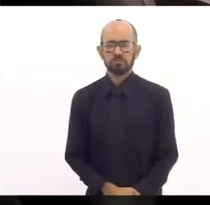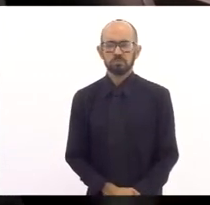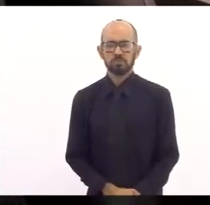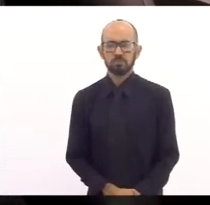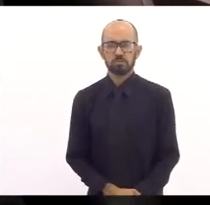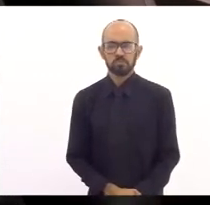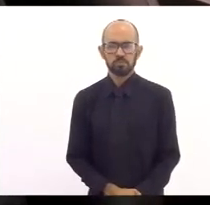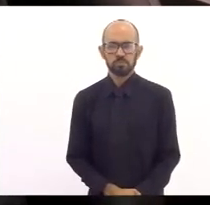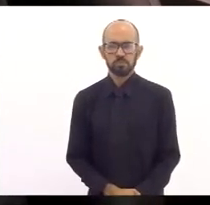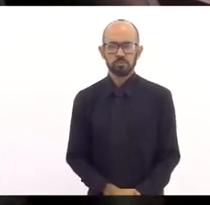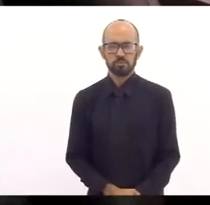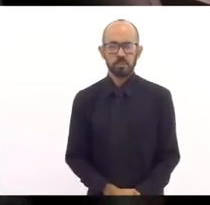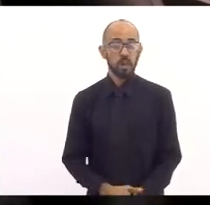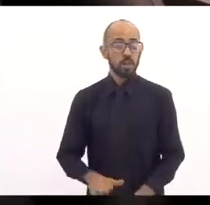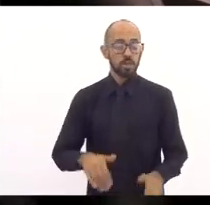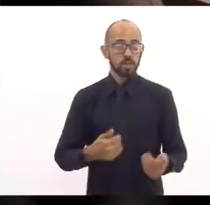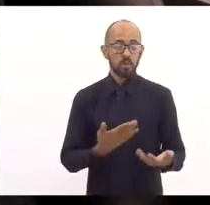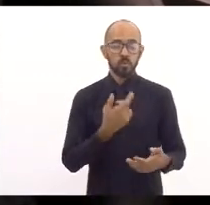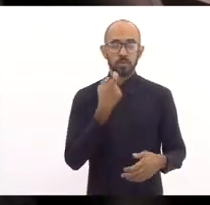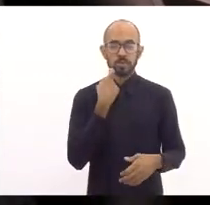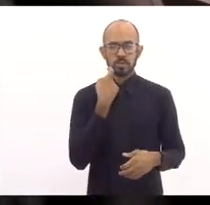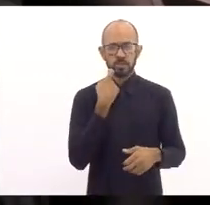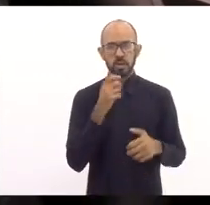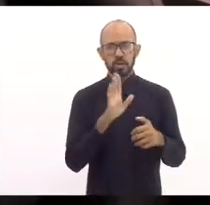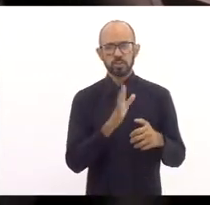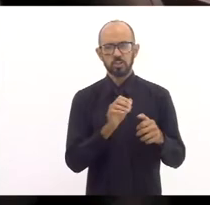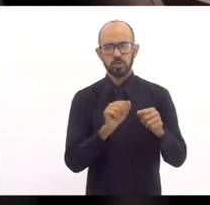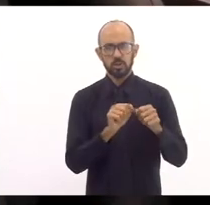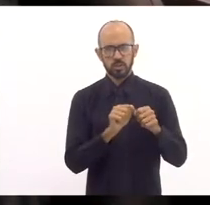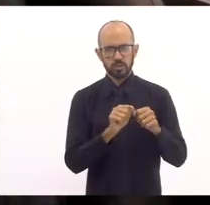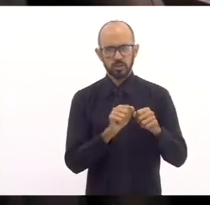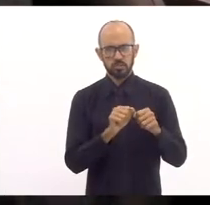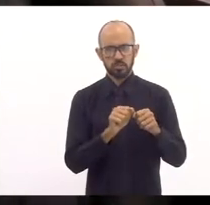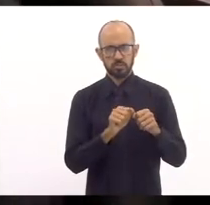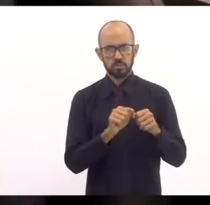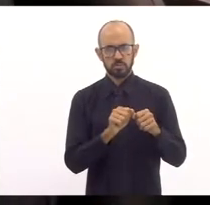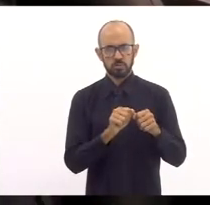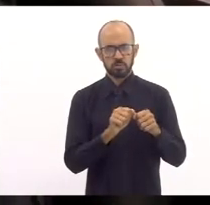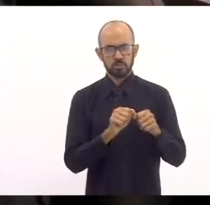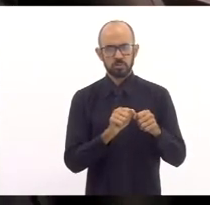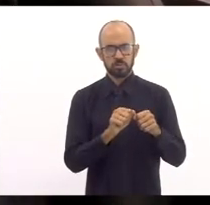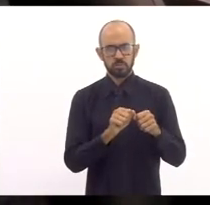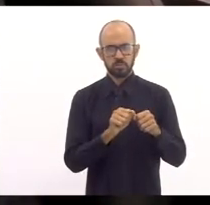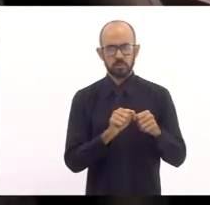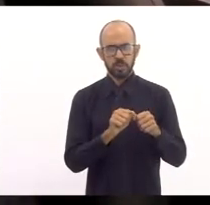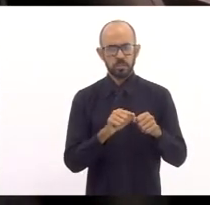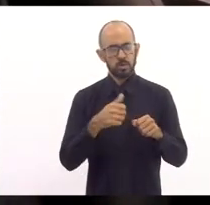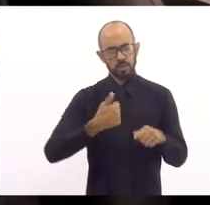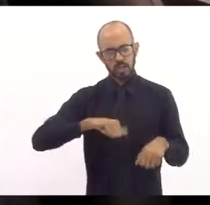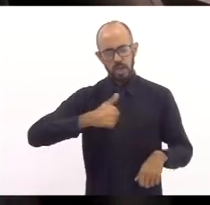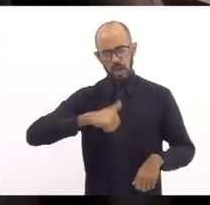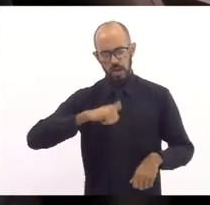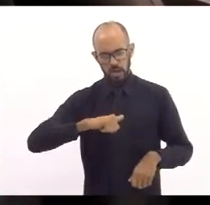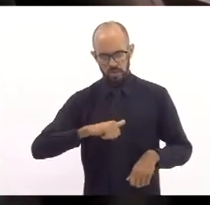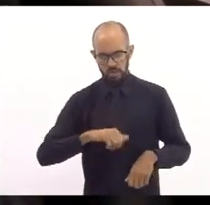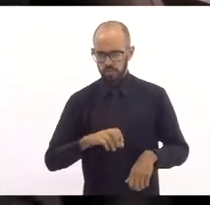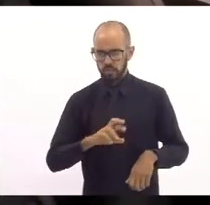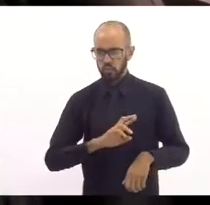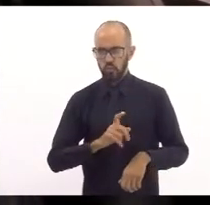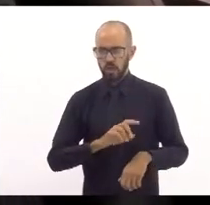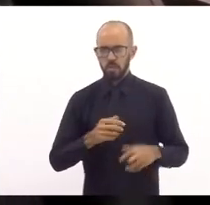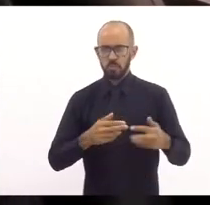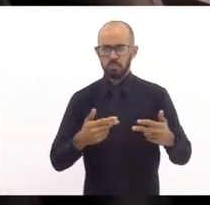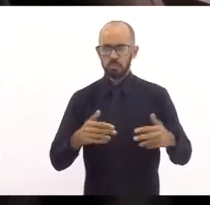Tá bom. A diligência foi feita num veículo que é próprio de trilhos para que seja feito esse tipo de análise, né? Não foi na